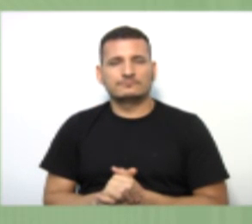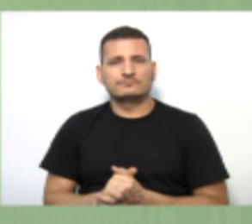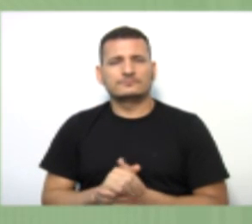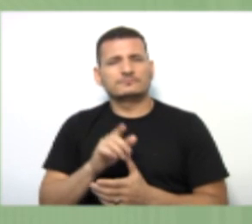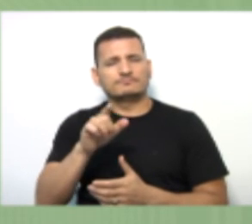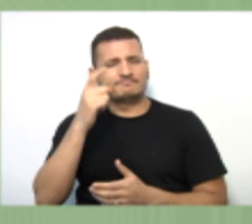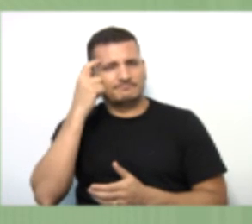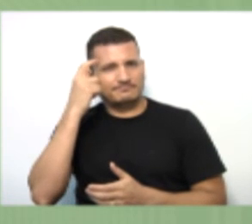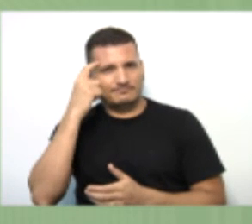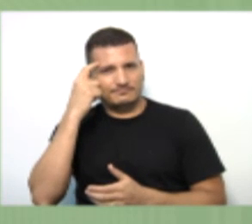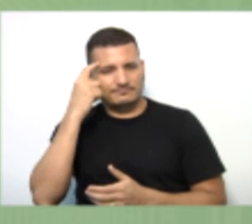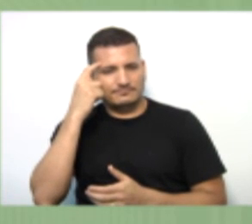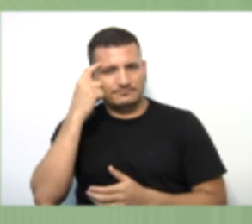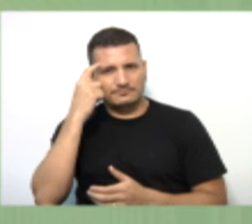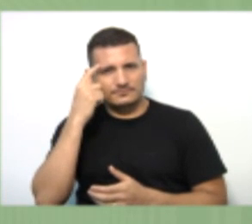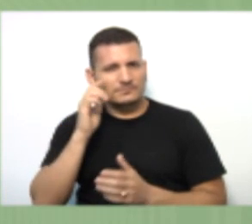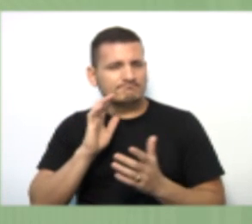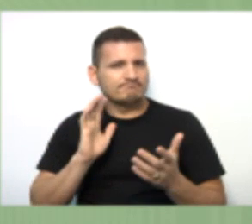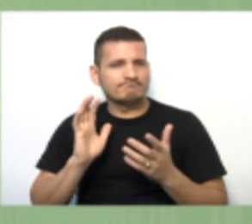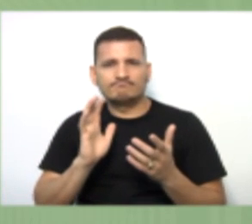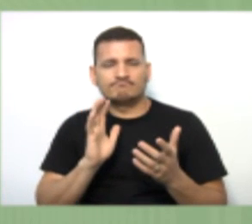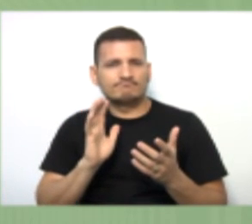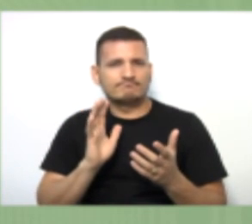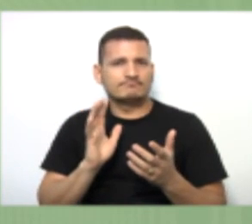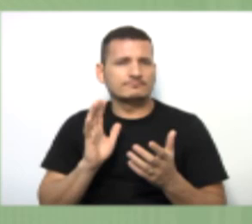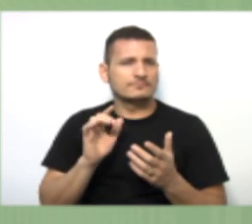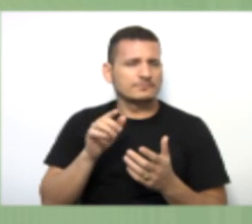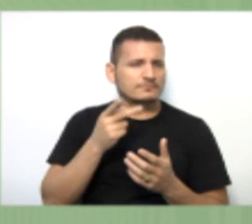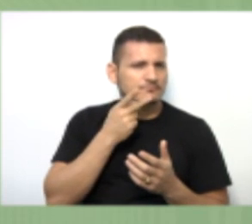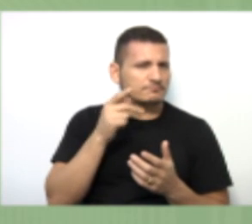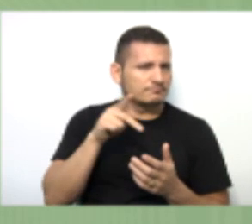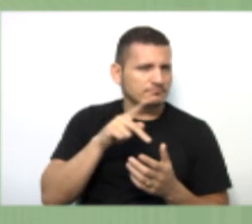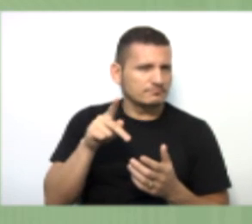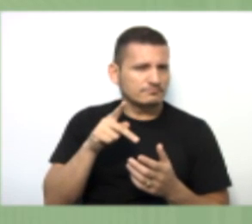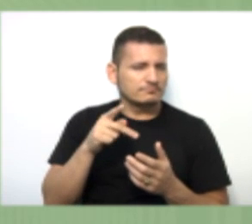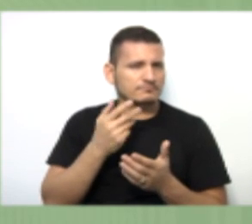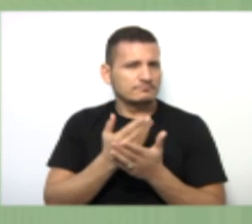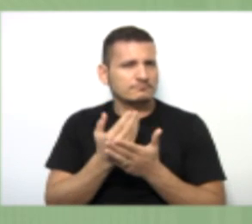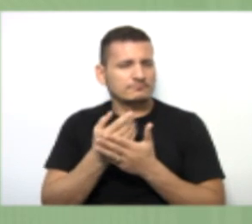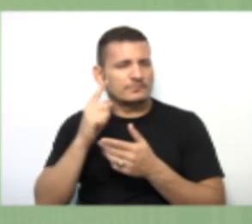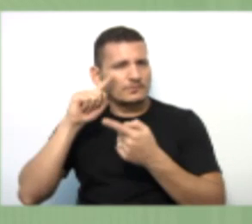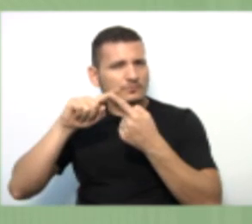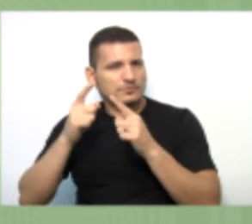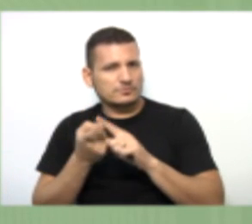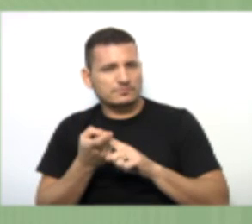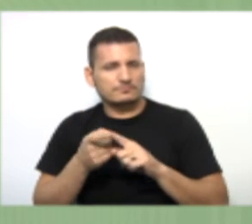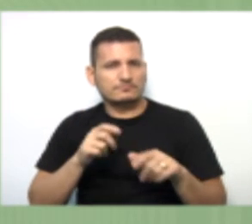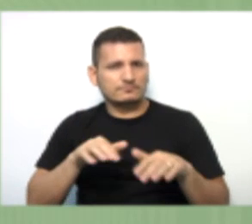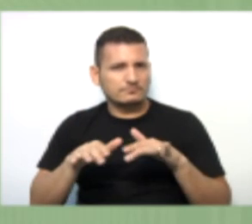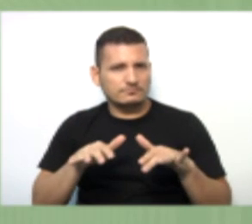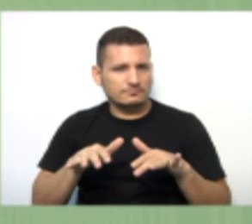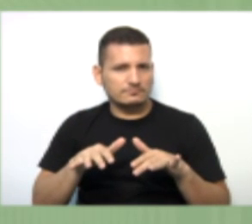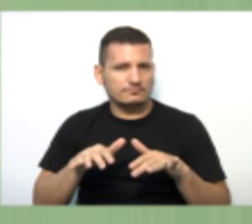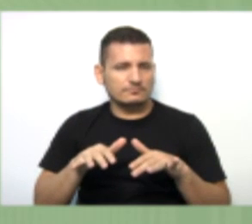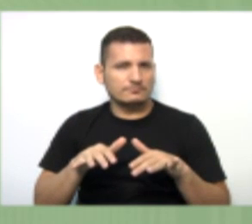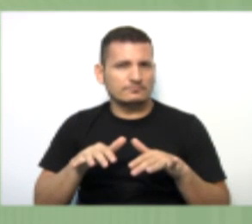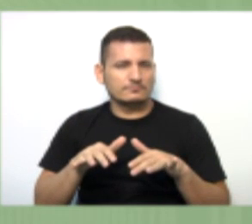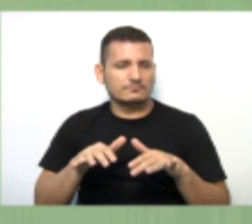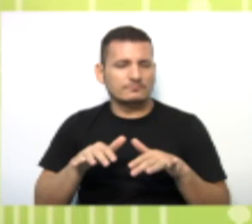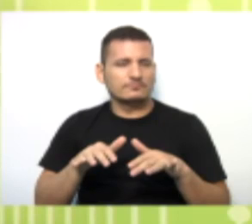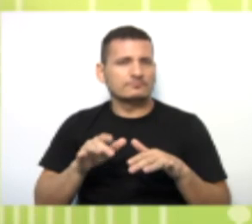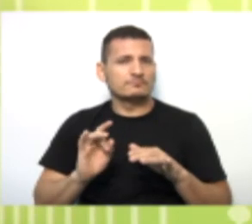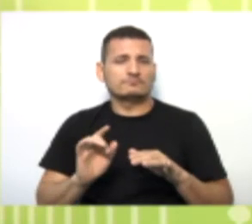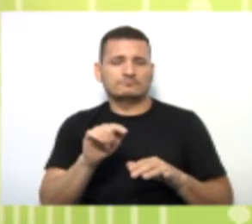perguntar, caramba, o que está acontecendo? Você falou para o professor que eu vou estudar lógica de programação aqui somente